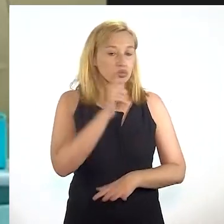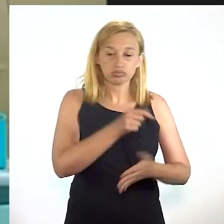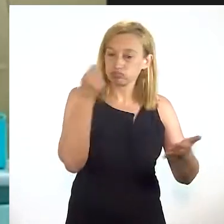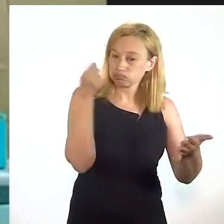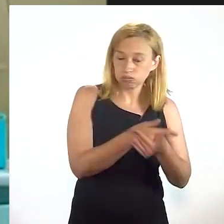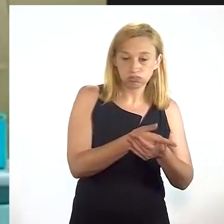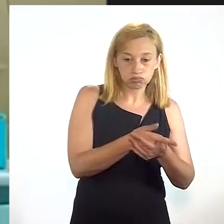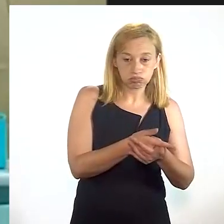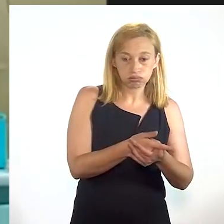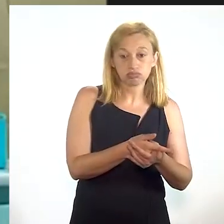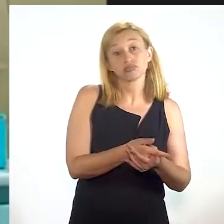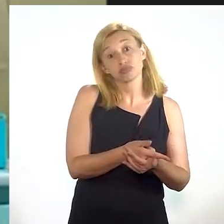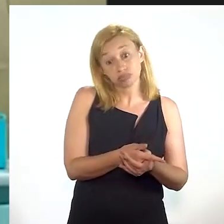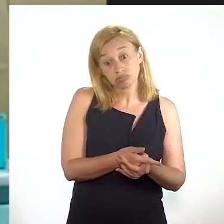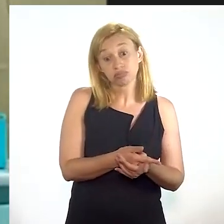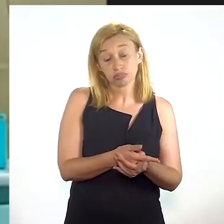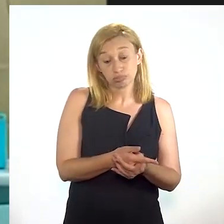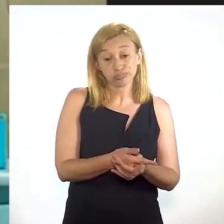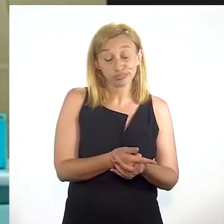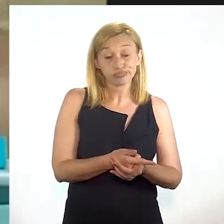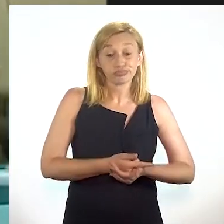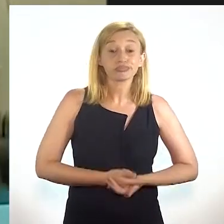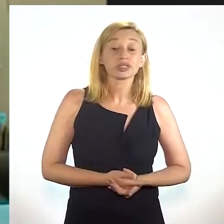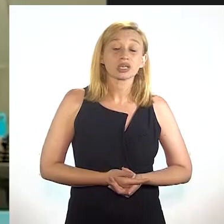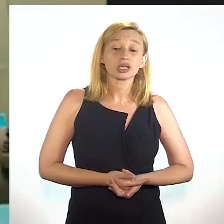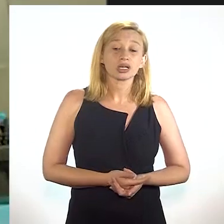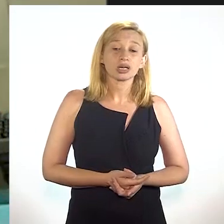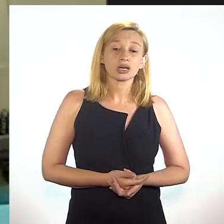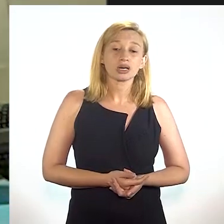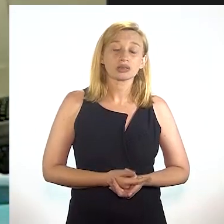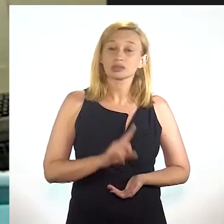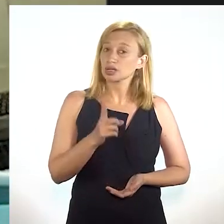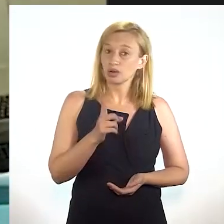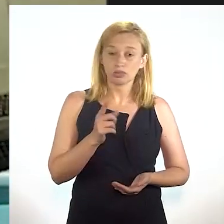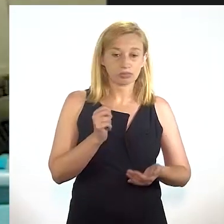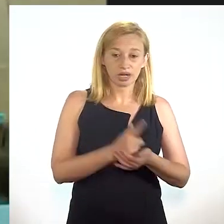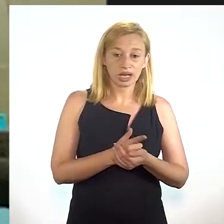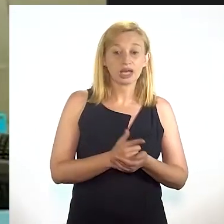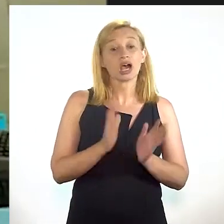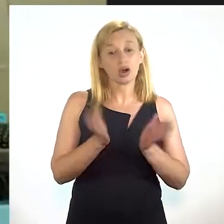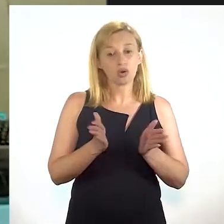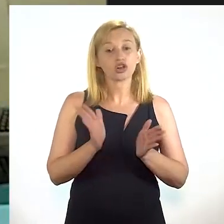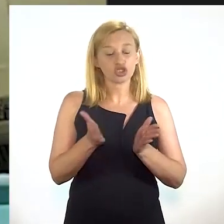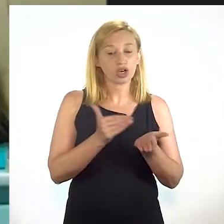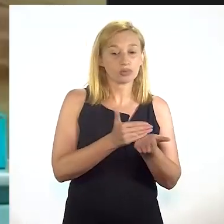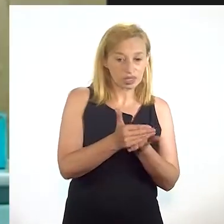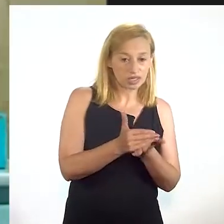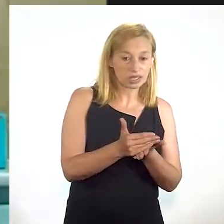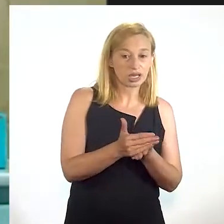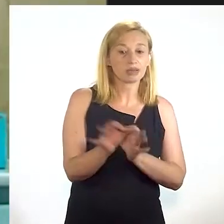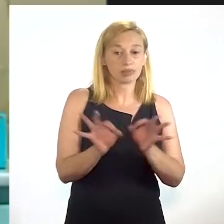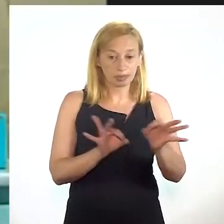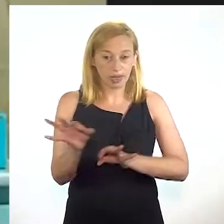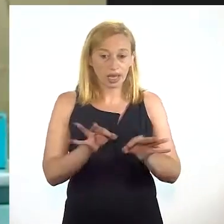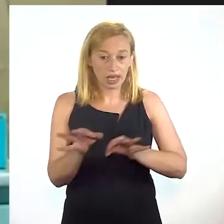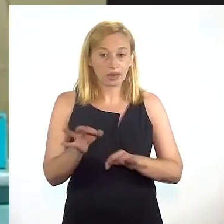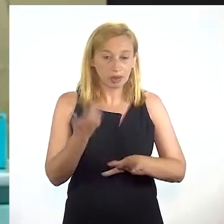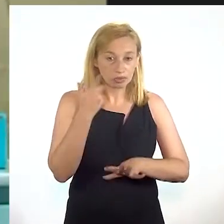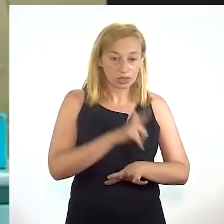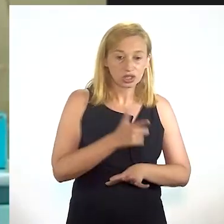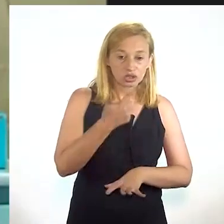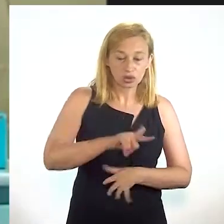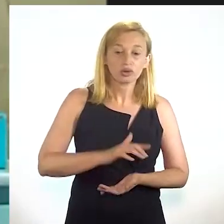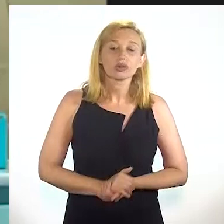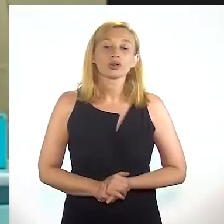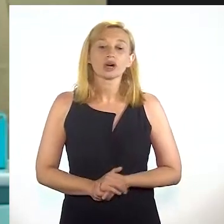no começo, quando começou a pandemia, e eu não consegui pagar as minhas prestações, porque eu não estou monetizando, não estava, né? Porque